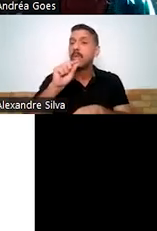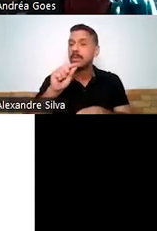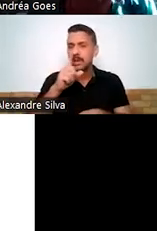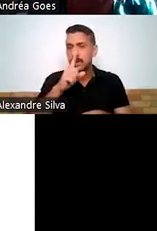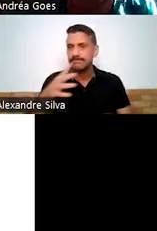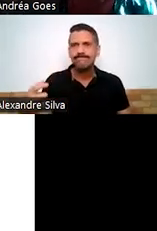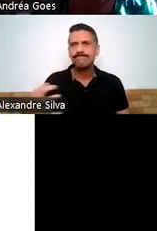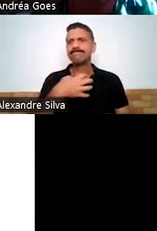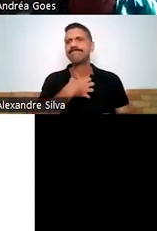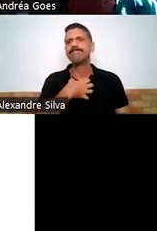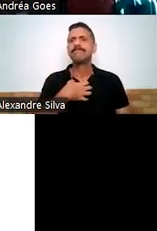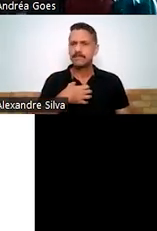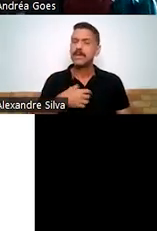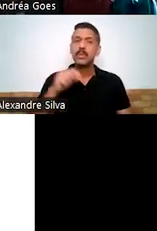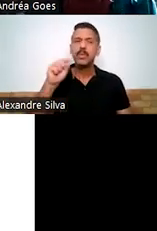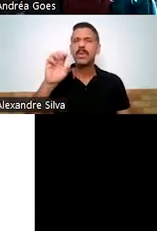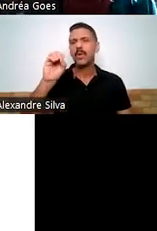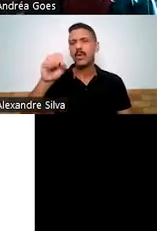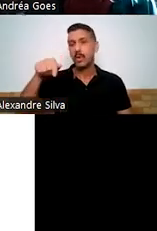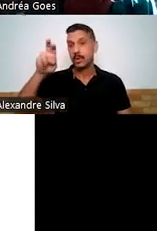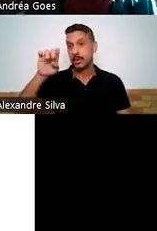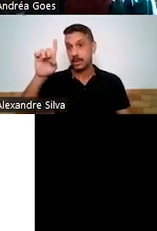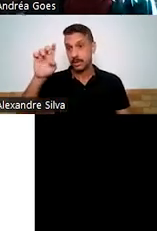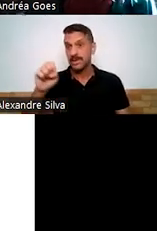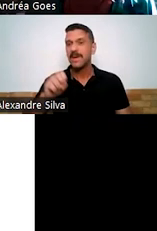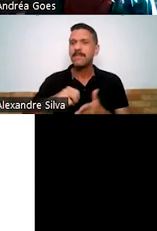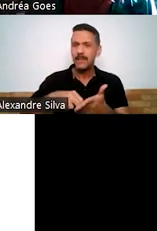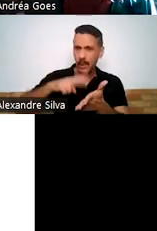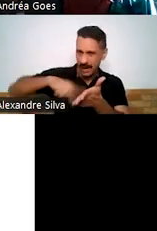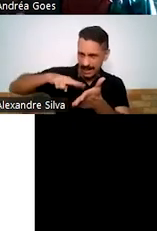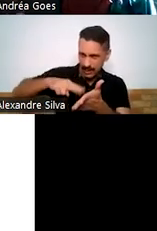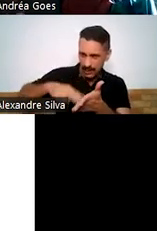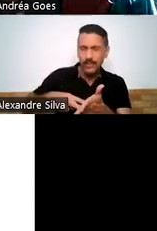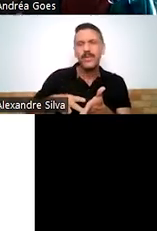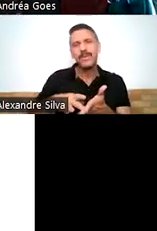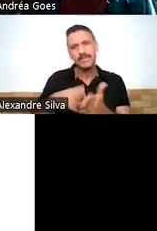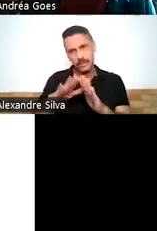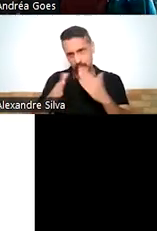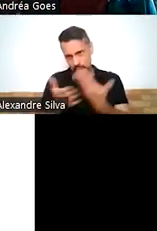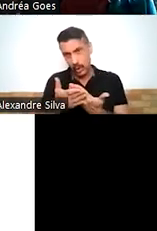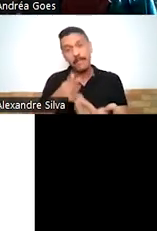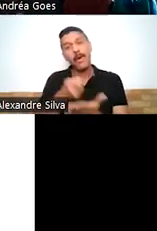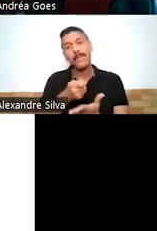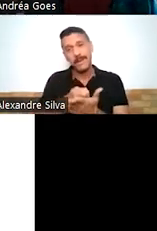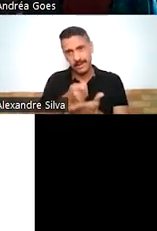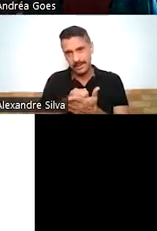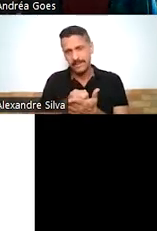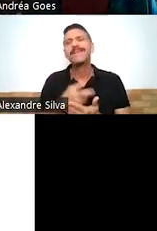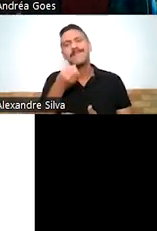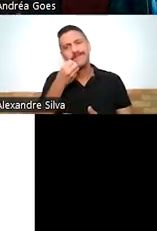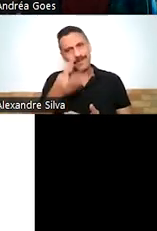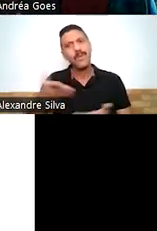impactante. O 15 também, outro clássico que as pessoas leram provavelmente na escola, por obrigação, e vale a